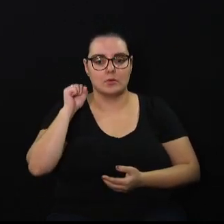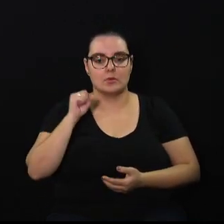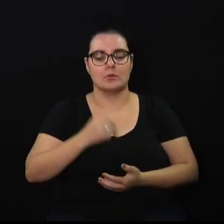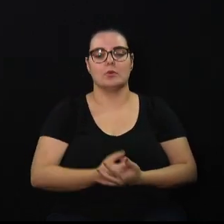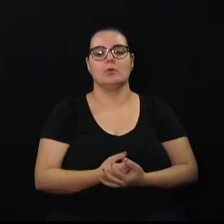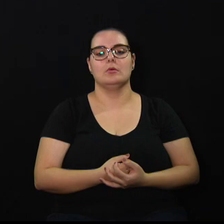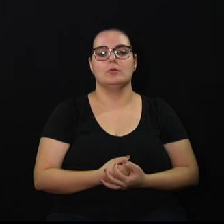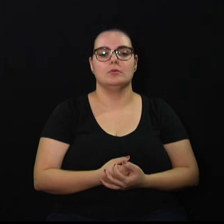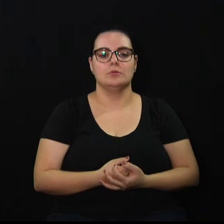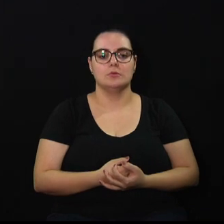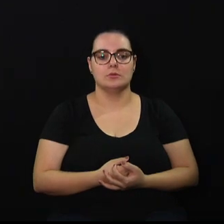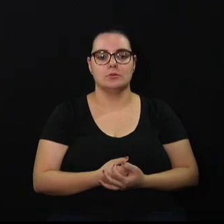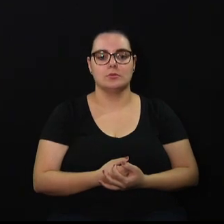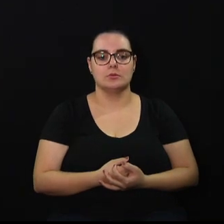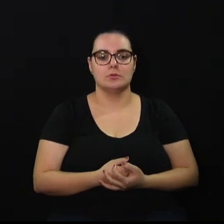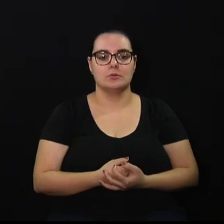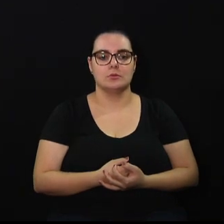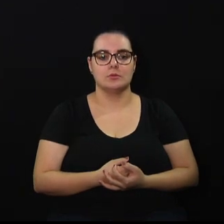auditiva